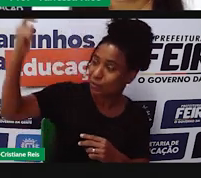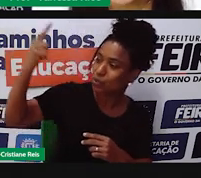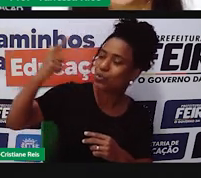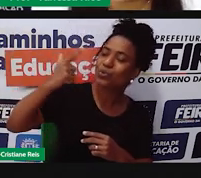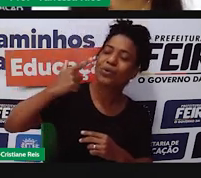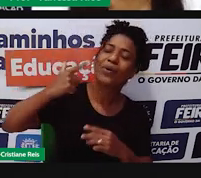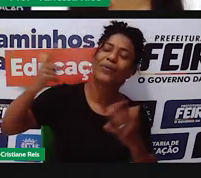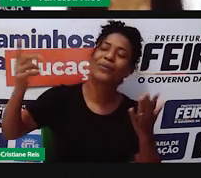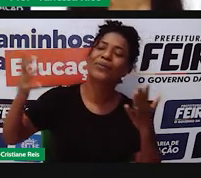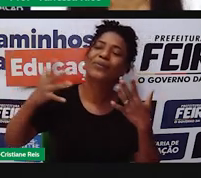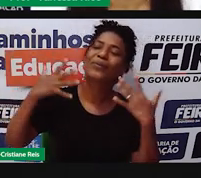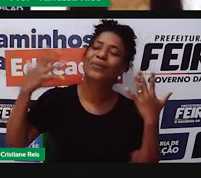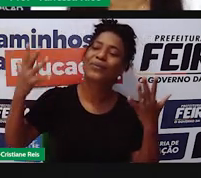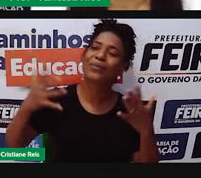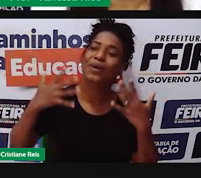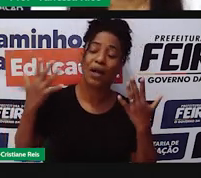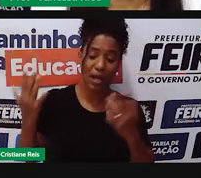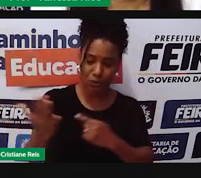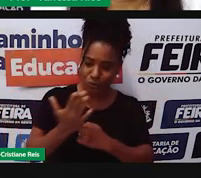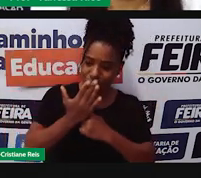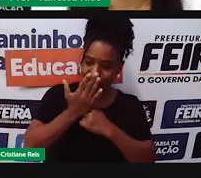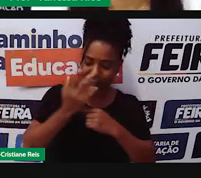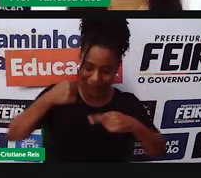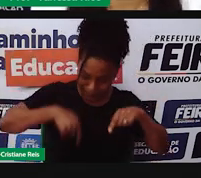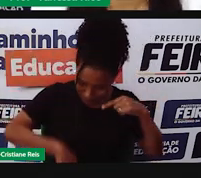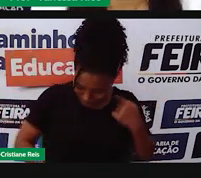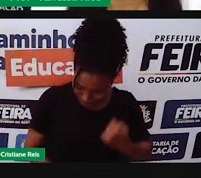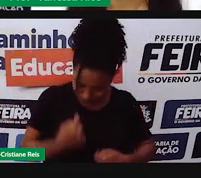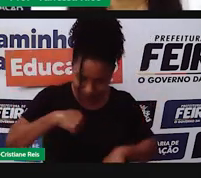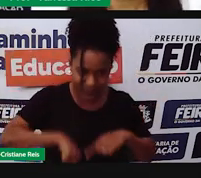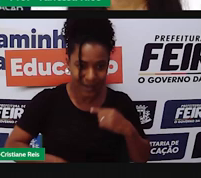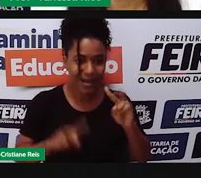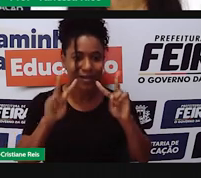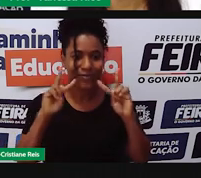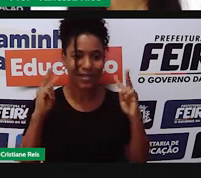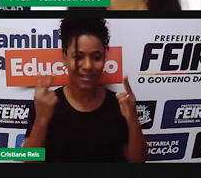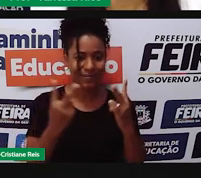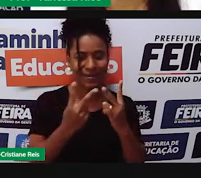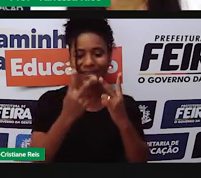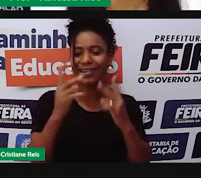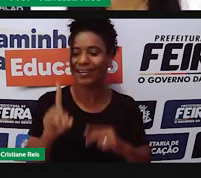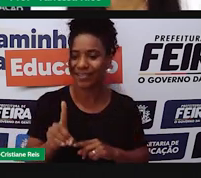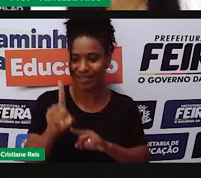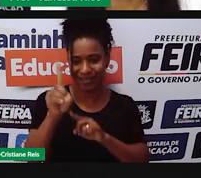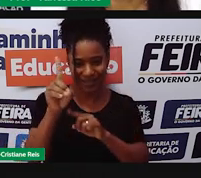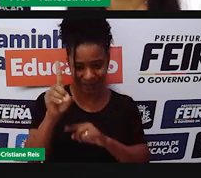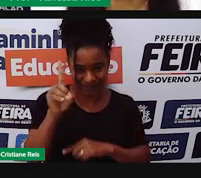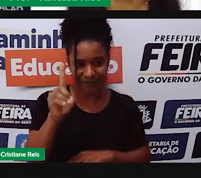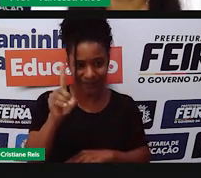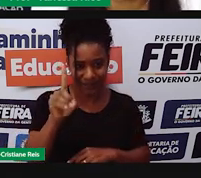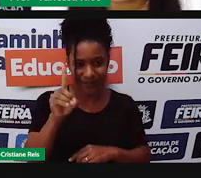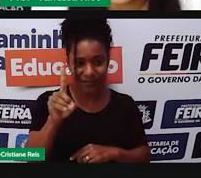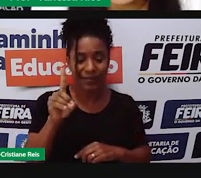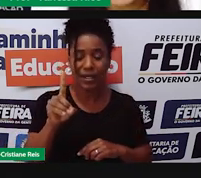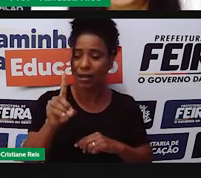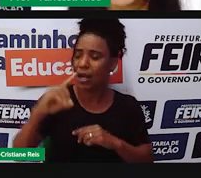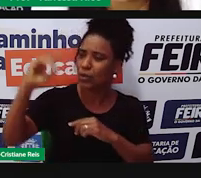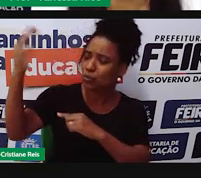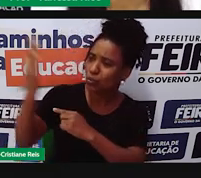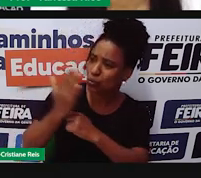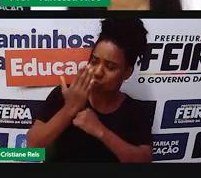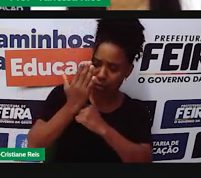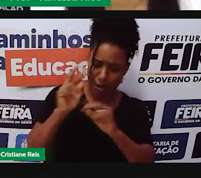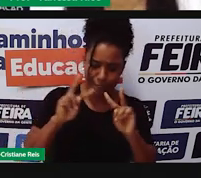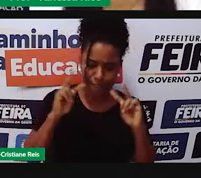quantidade adequada, que é a vitamina D, quando a gente recebe a luz do sol. Então, ela é